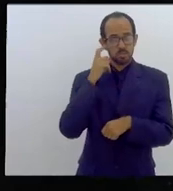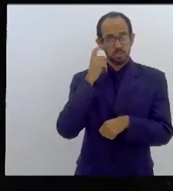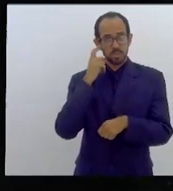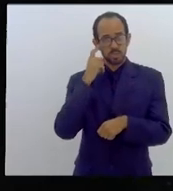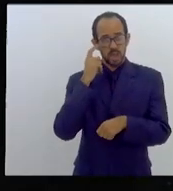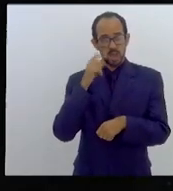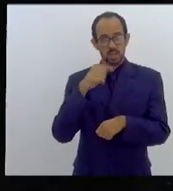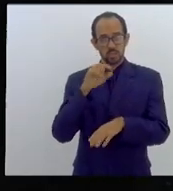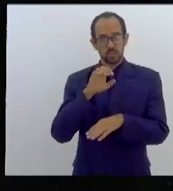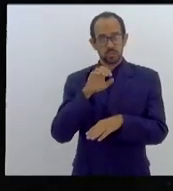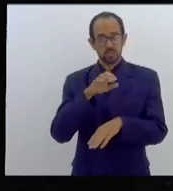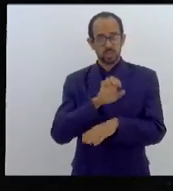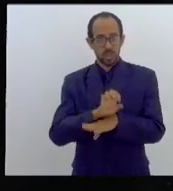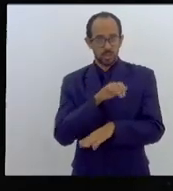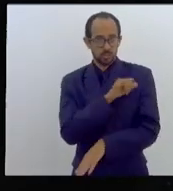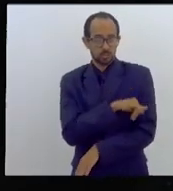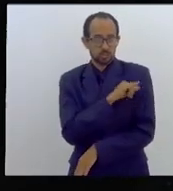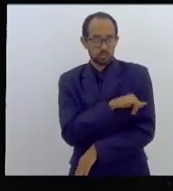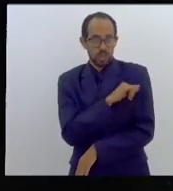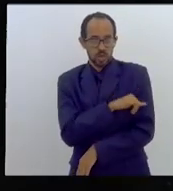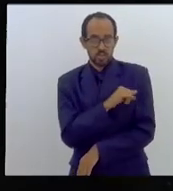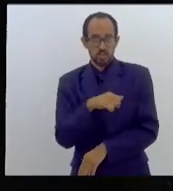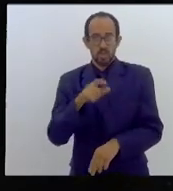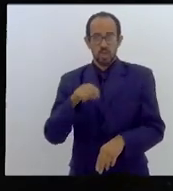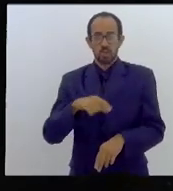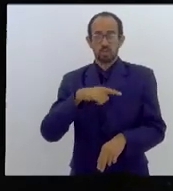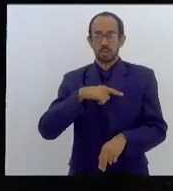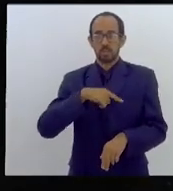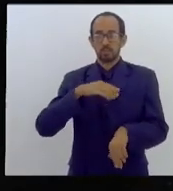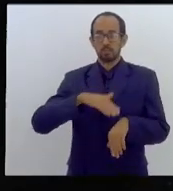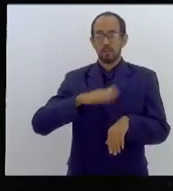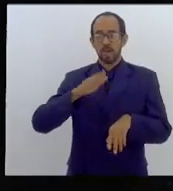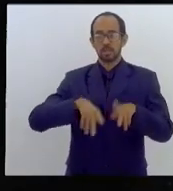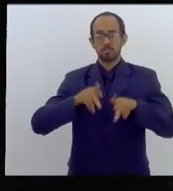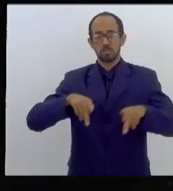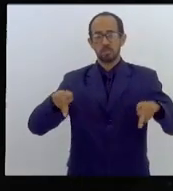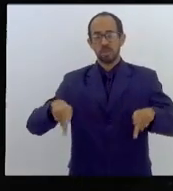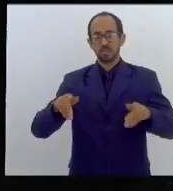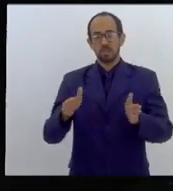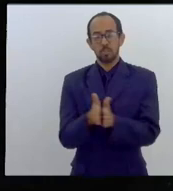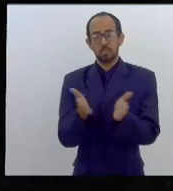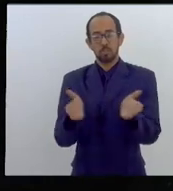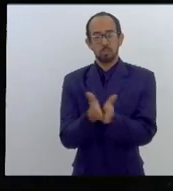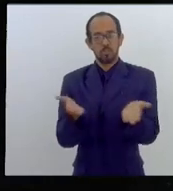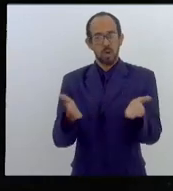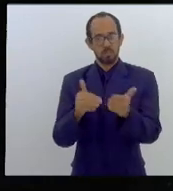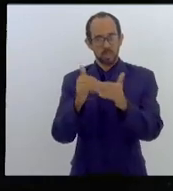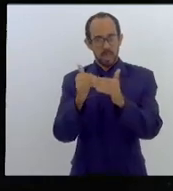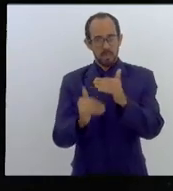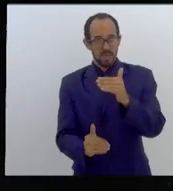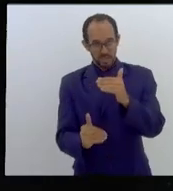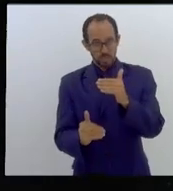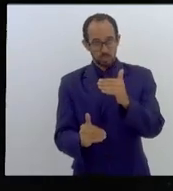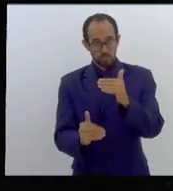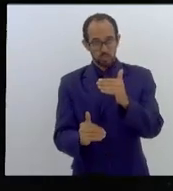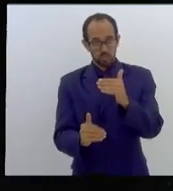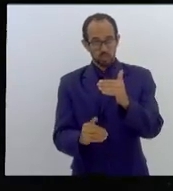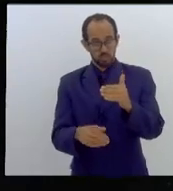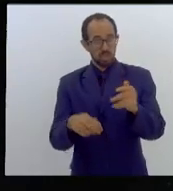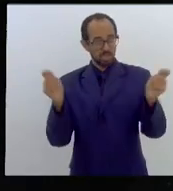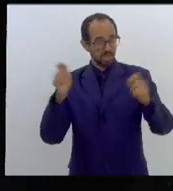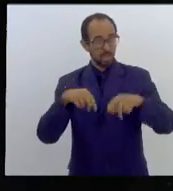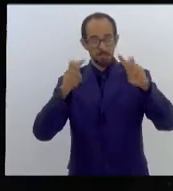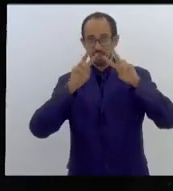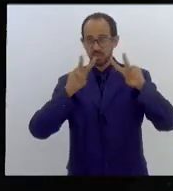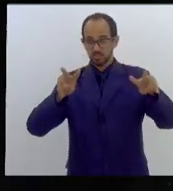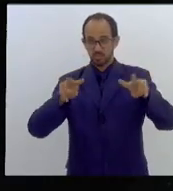da Federação com o maior número de pessoas abaixo da linha da pobreza, né, acho que isso está ao nosso olhar